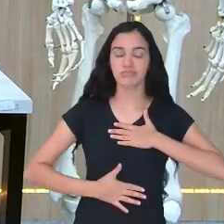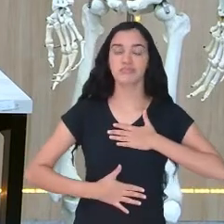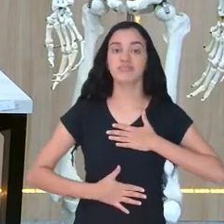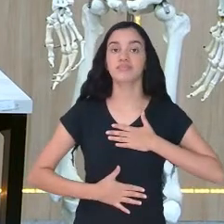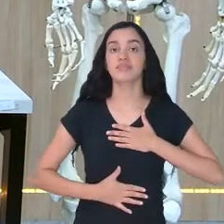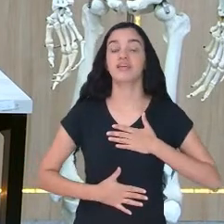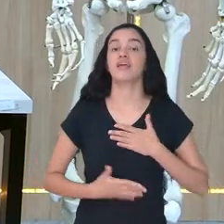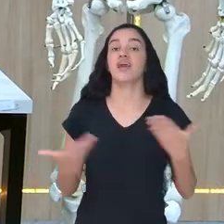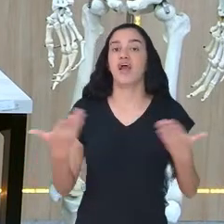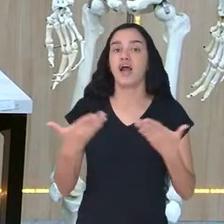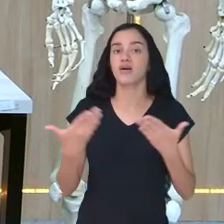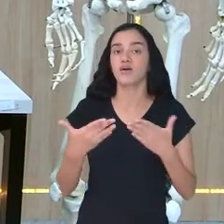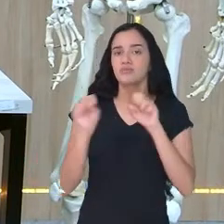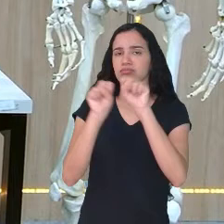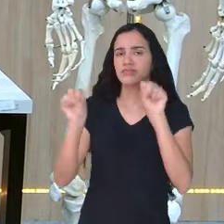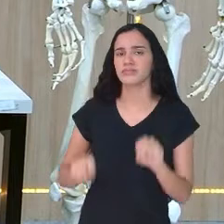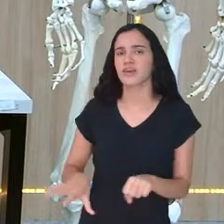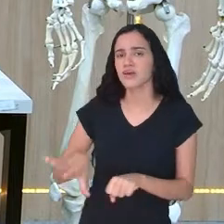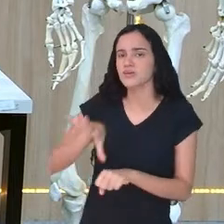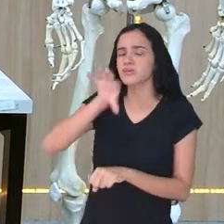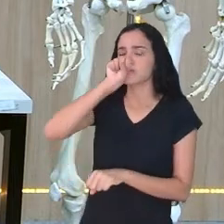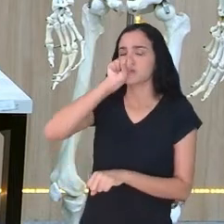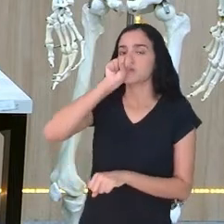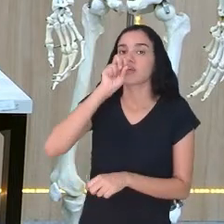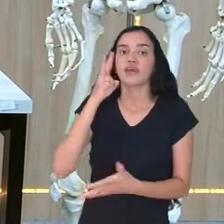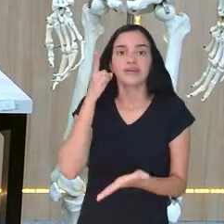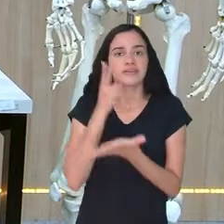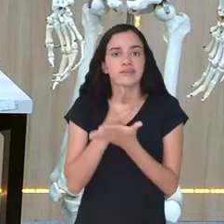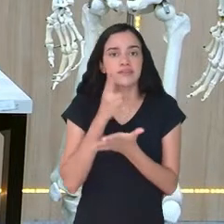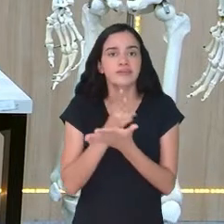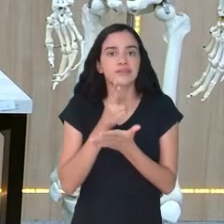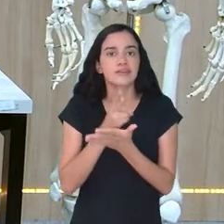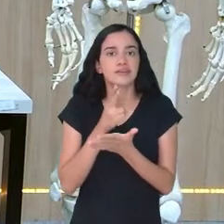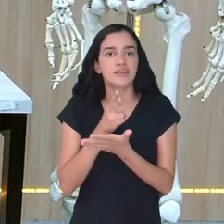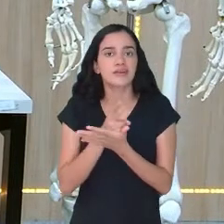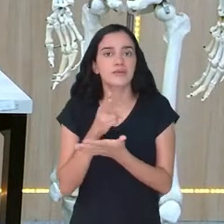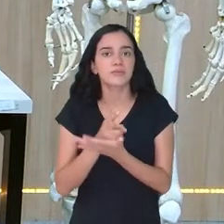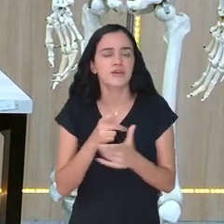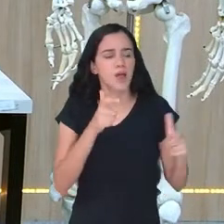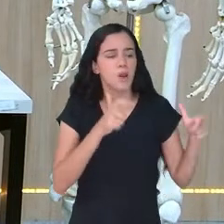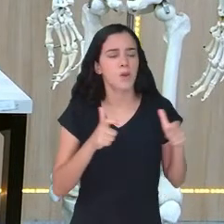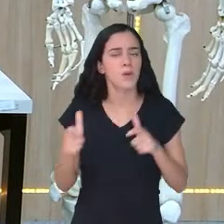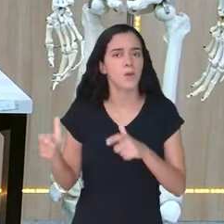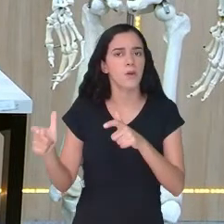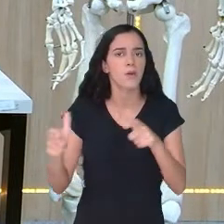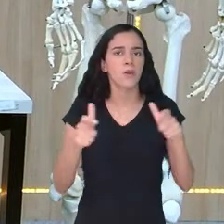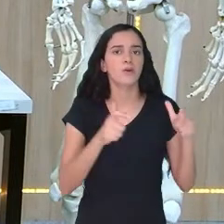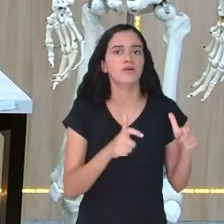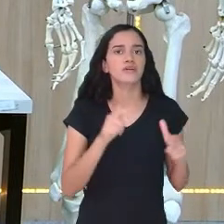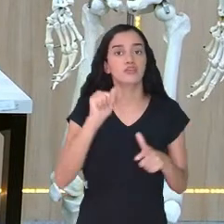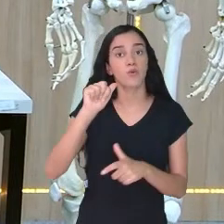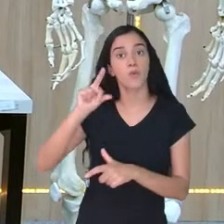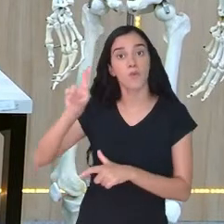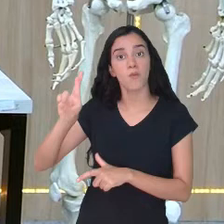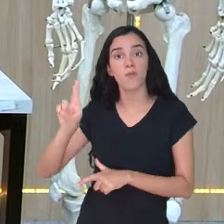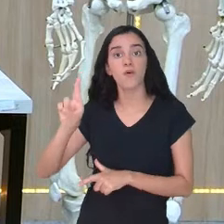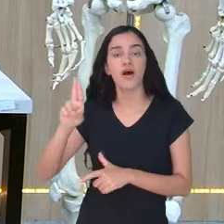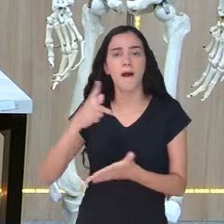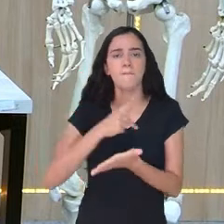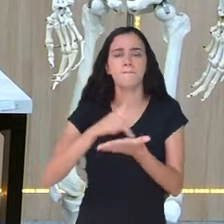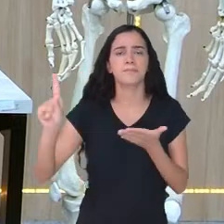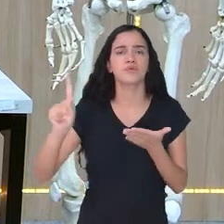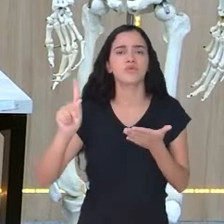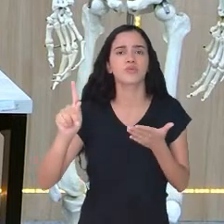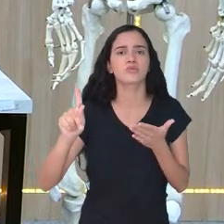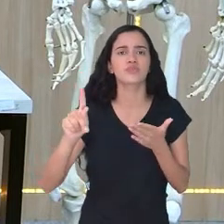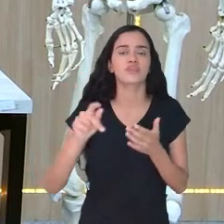respiratório, a questão aí da gente estar sempre procurando, né, ambientes com ar puro. Evitar estar